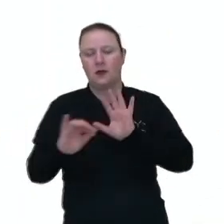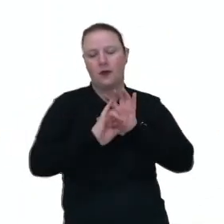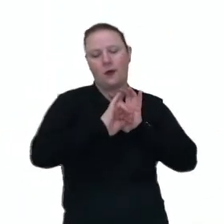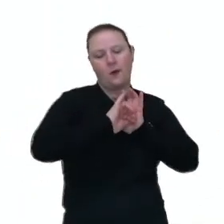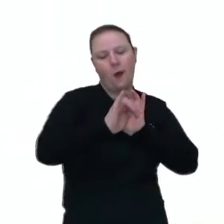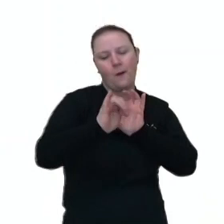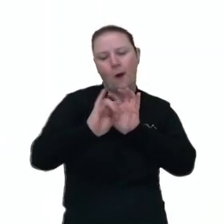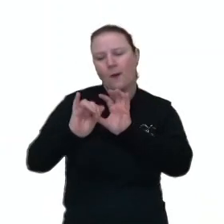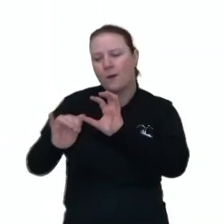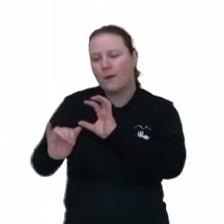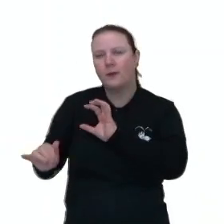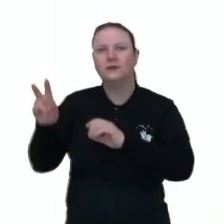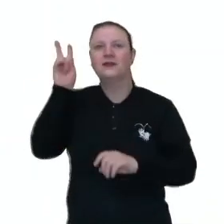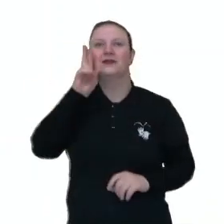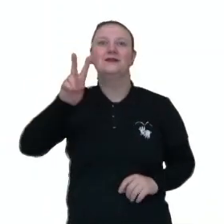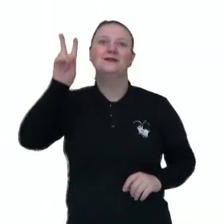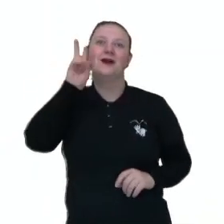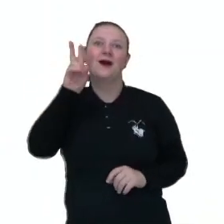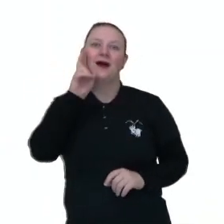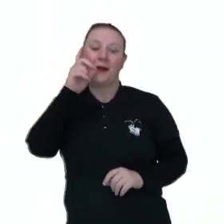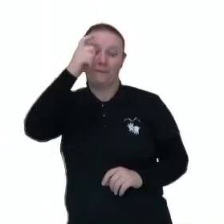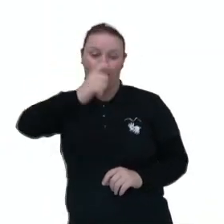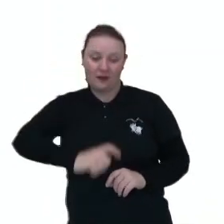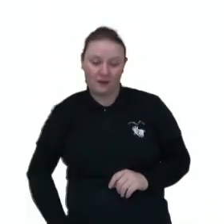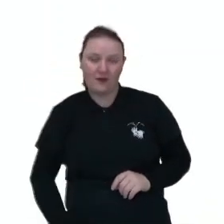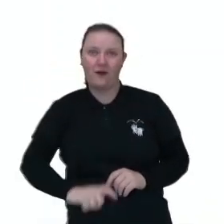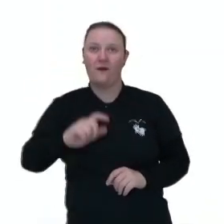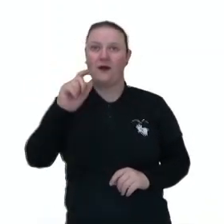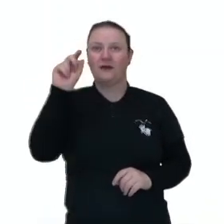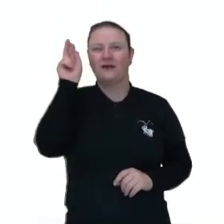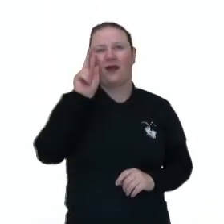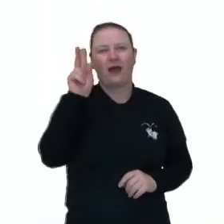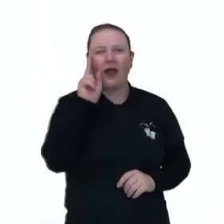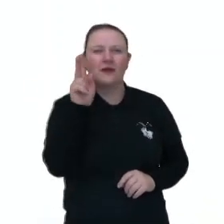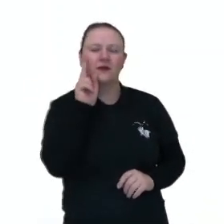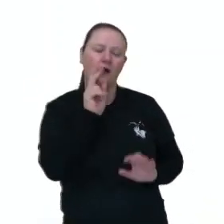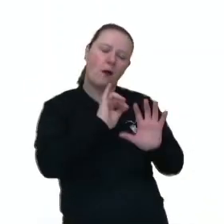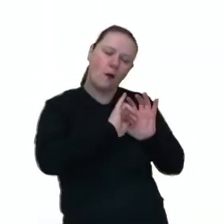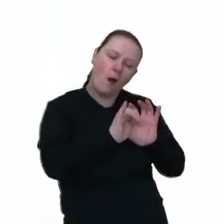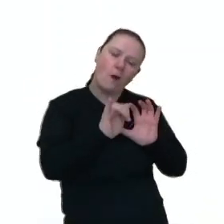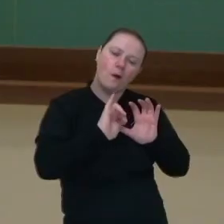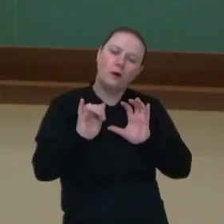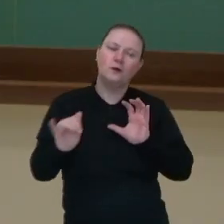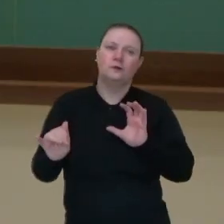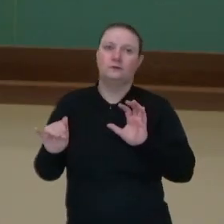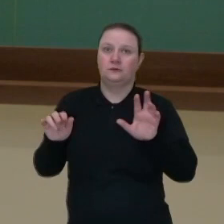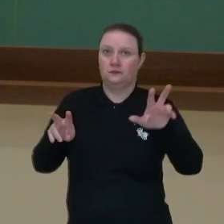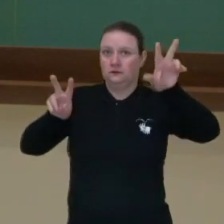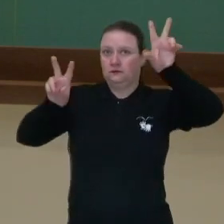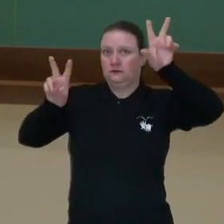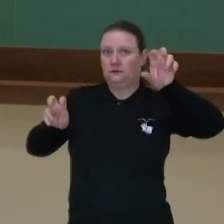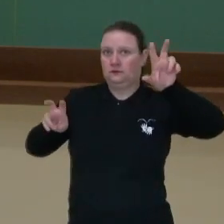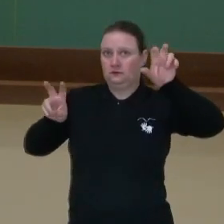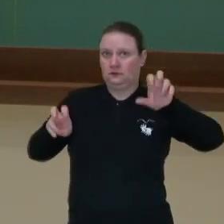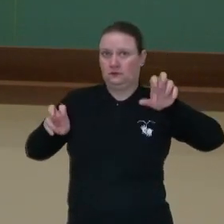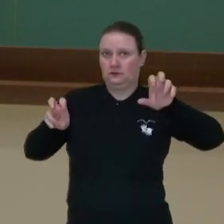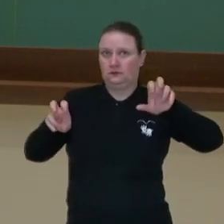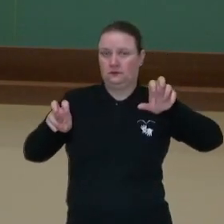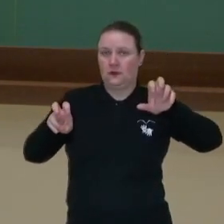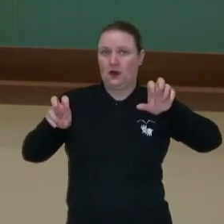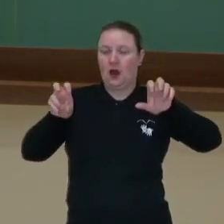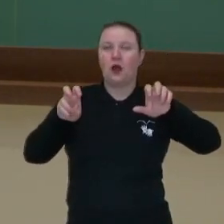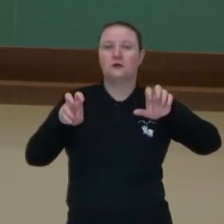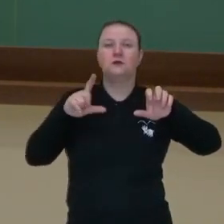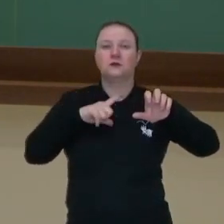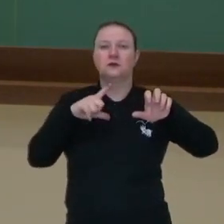Histórias. Perceberam, então, que a manchete ela vem um pouquinho destacada, então, em relação ao texto, ela